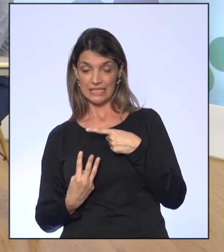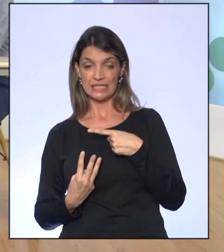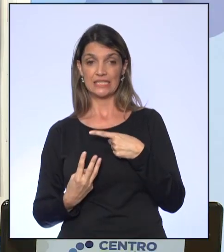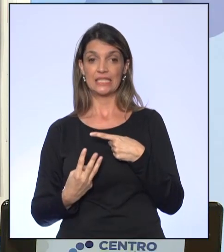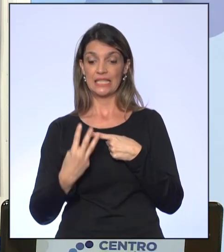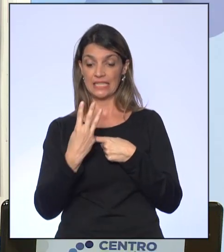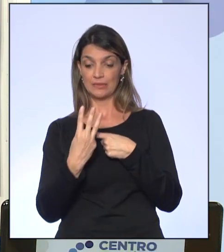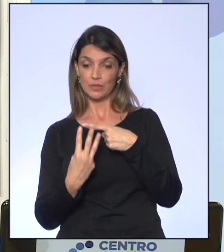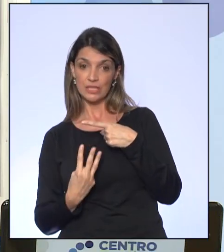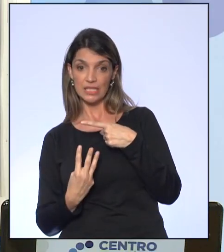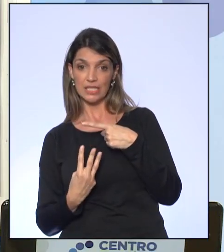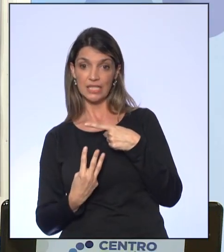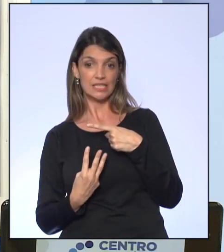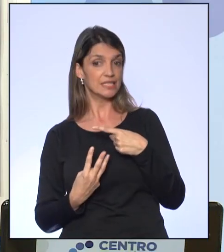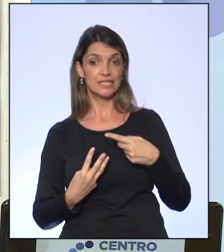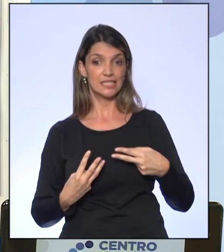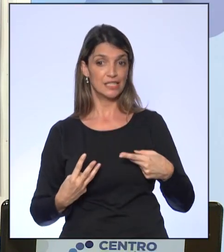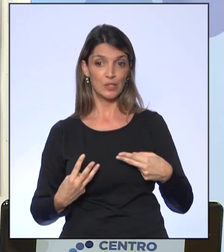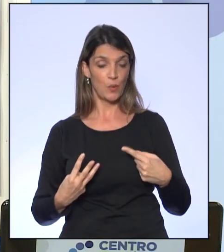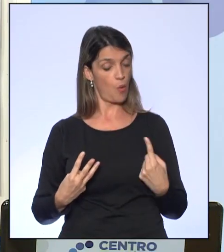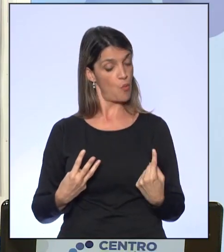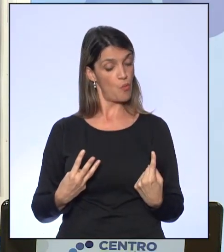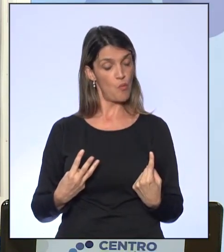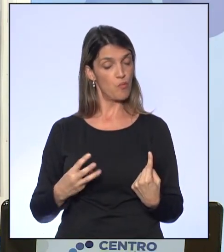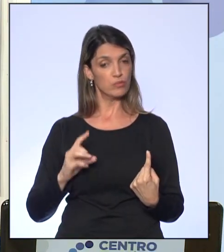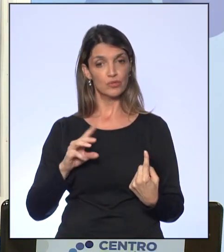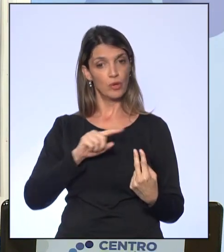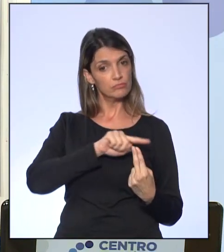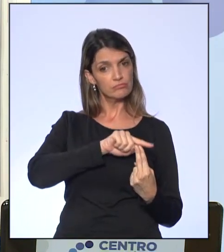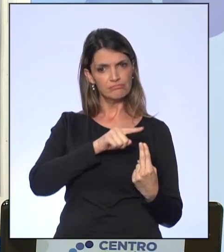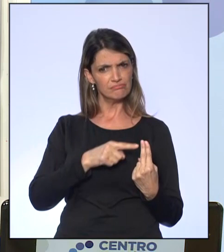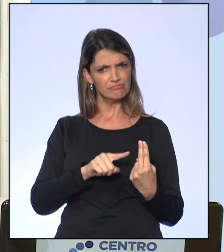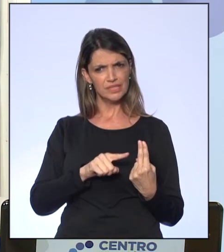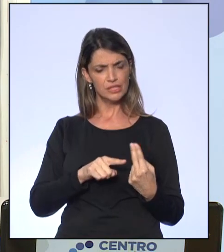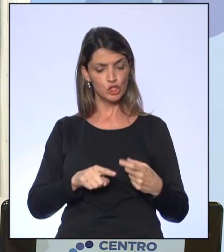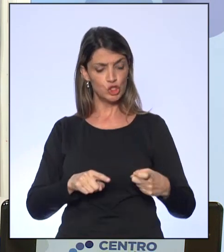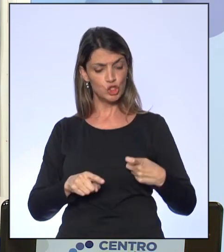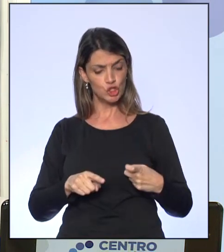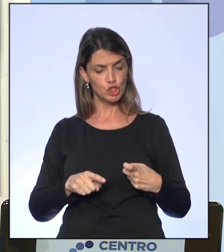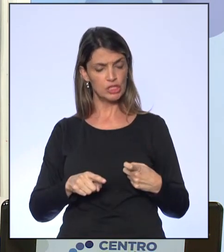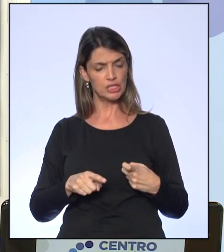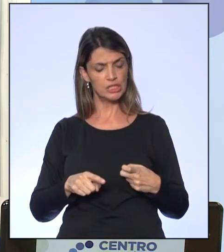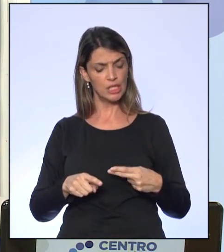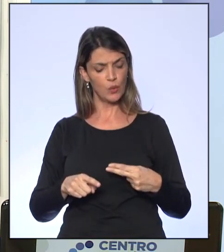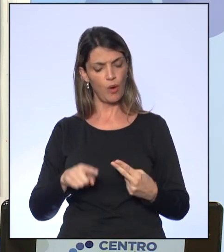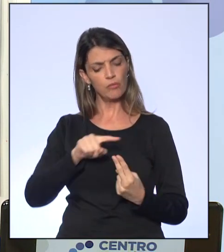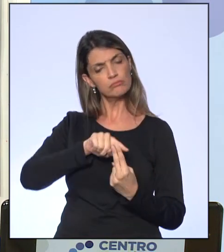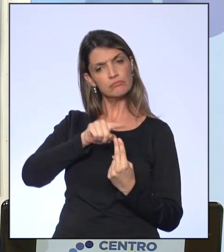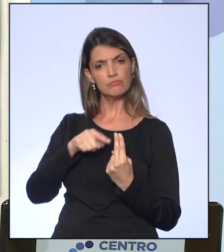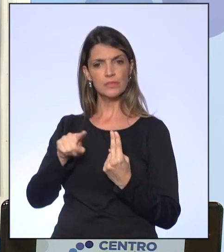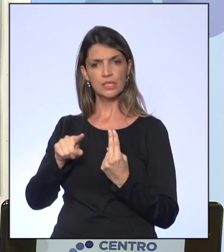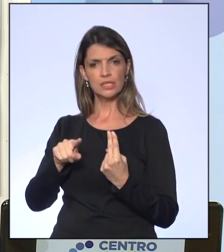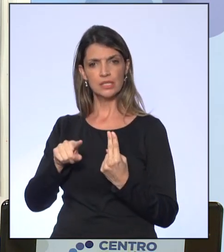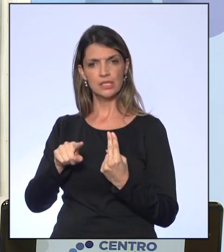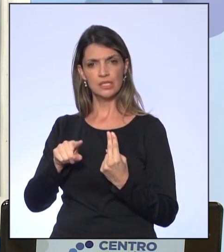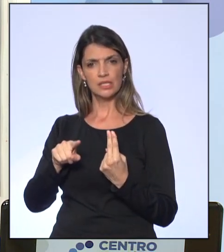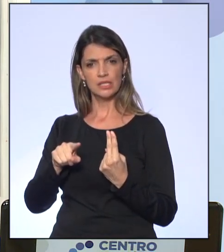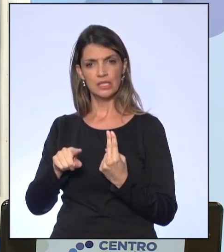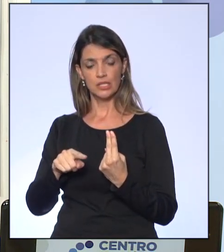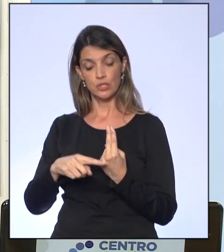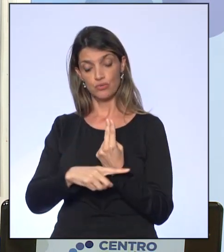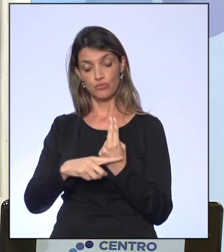3 por 3 é 1. Fica só o valor de π em cima. 18 dividido por 3,